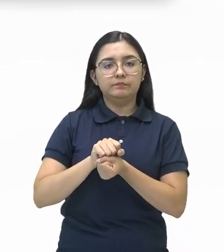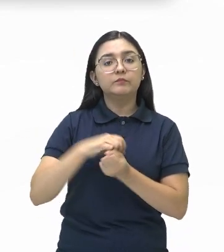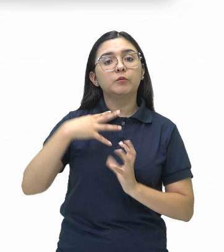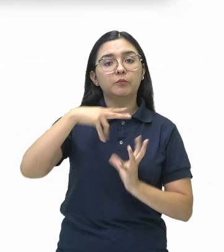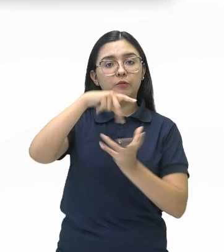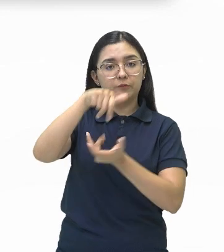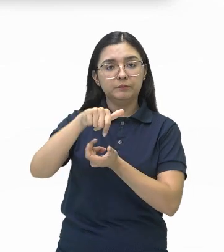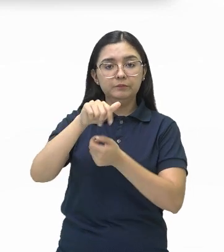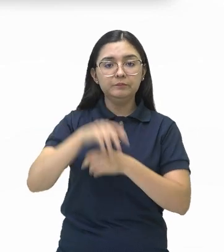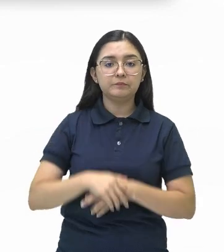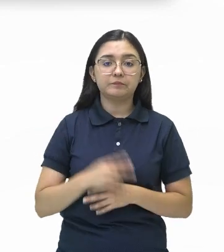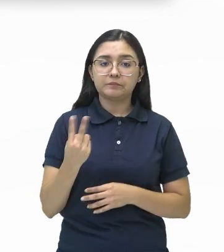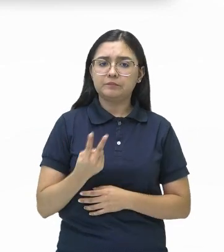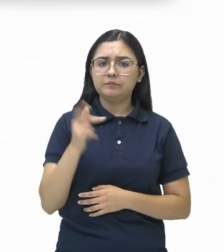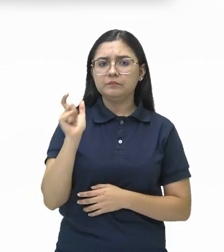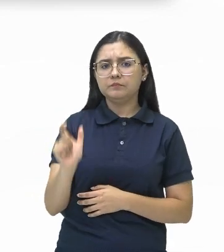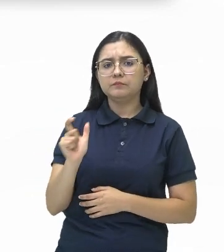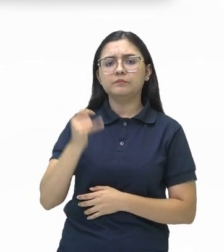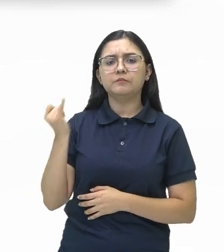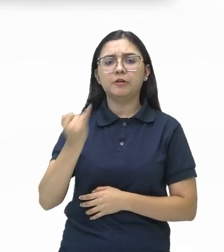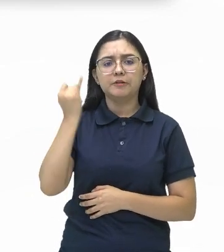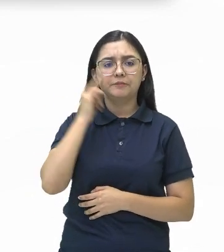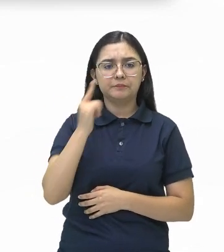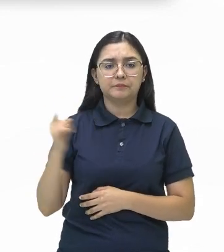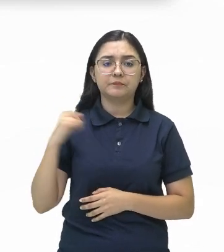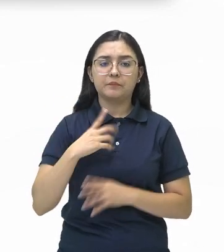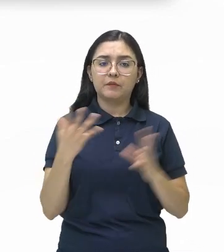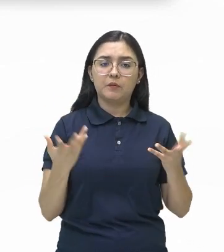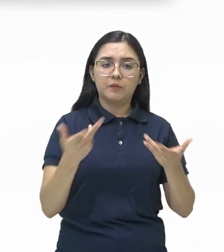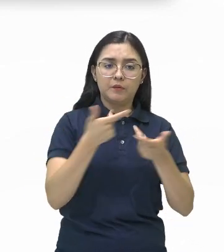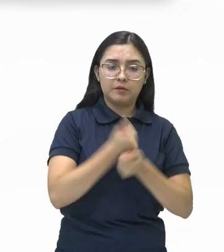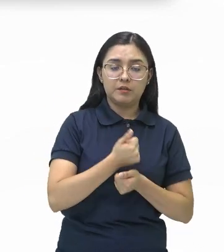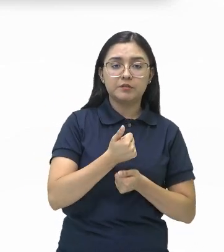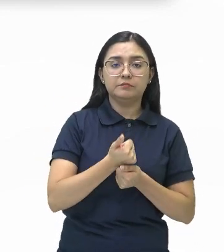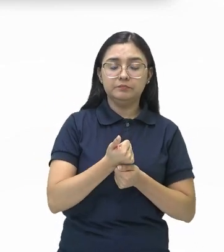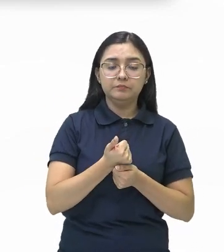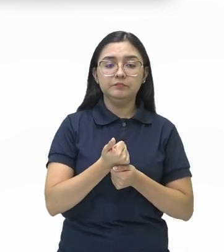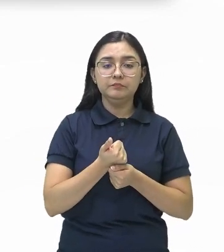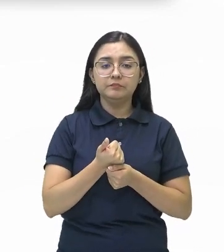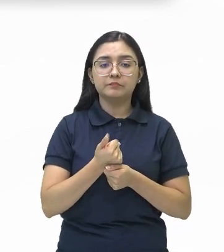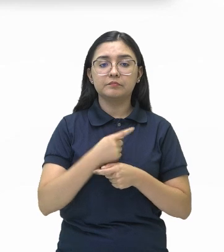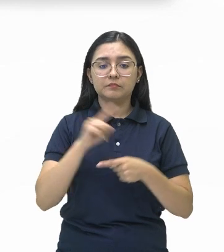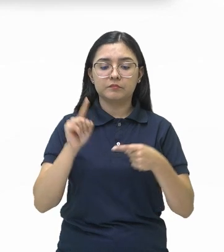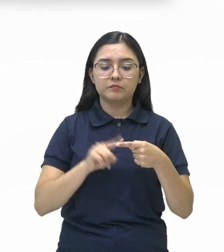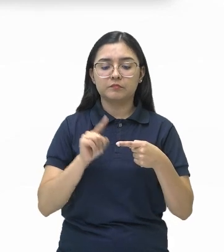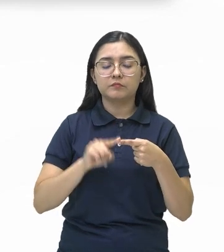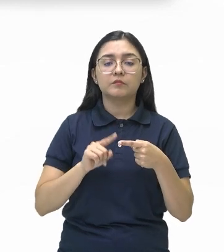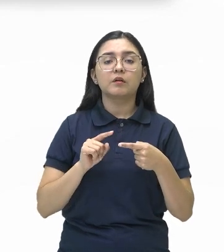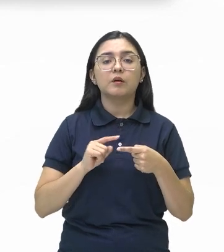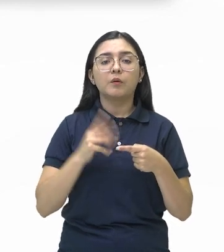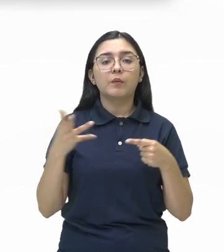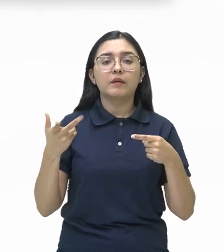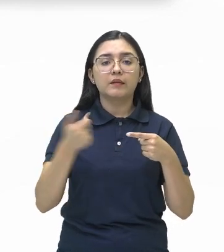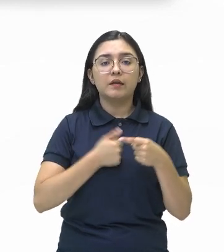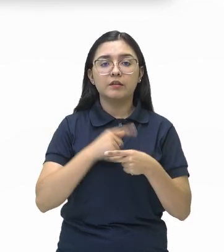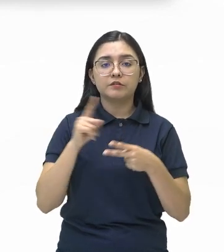planeta. Duas palavrinhas aqui fundamentais. Qualidade, né? Qualidade de quê? De